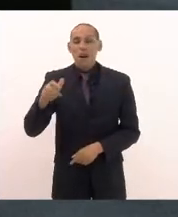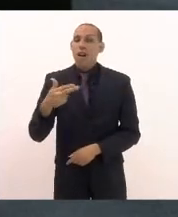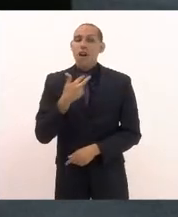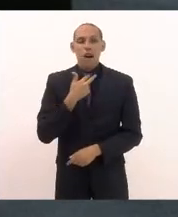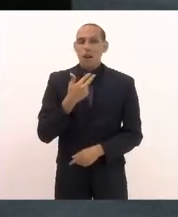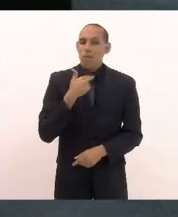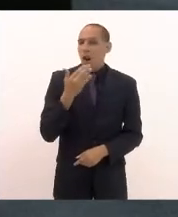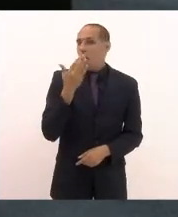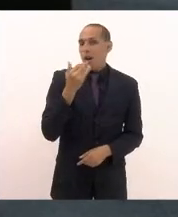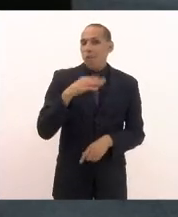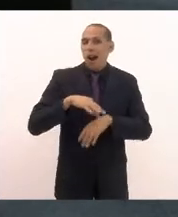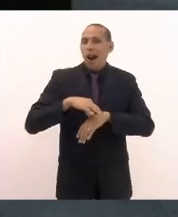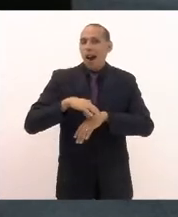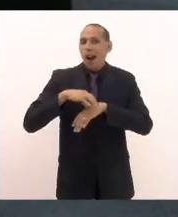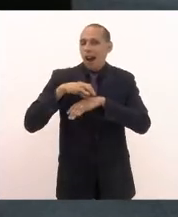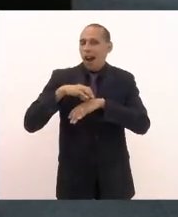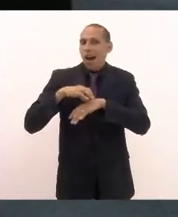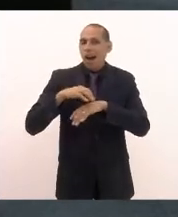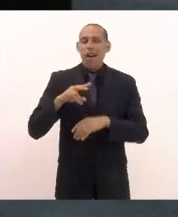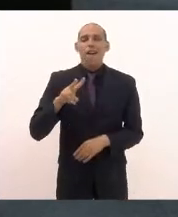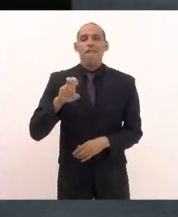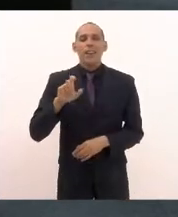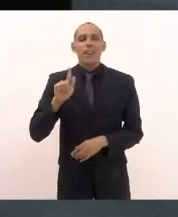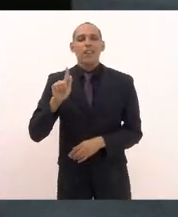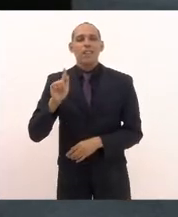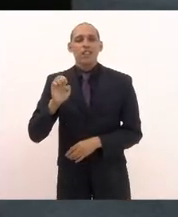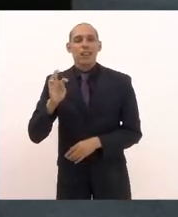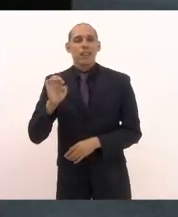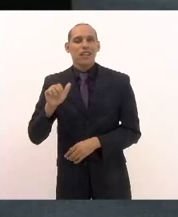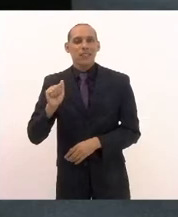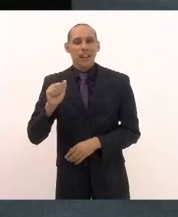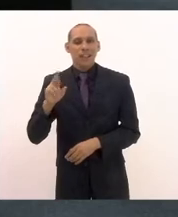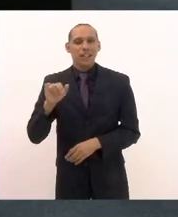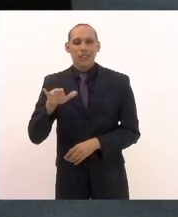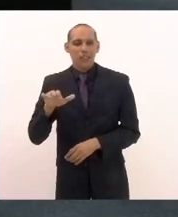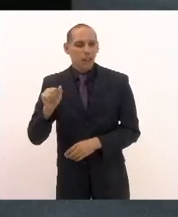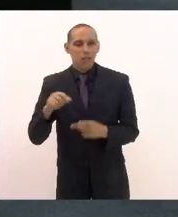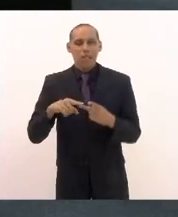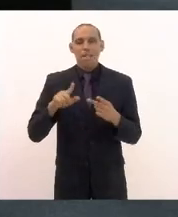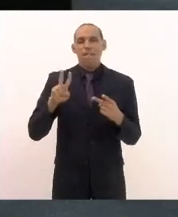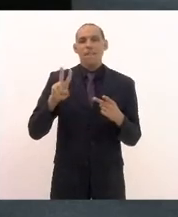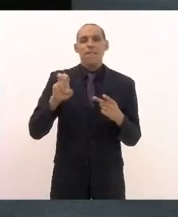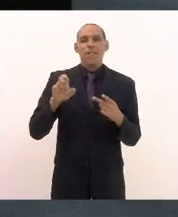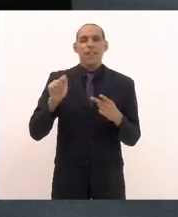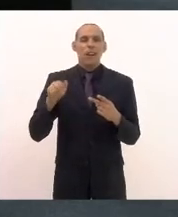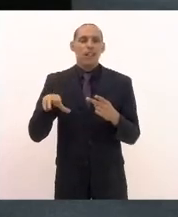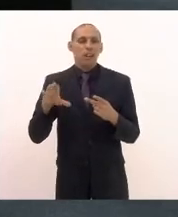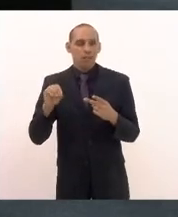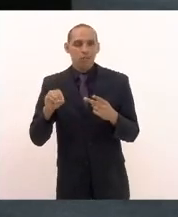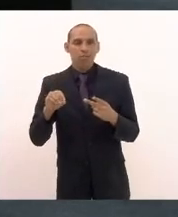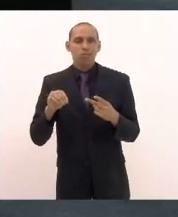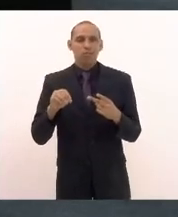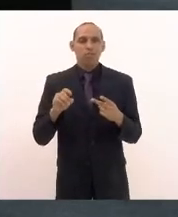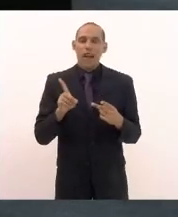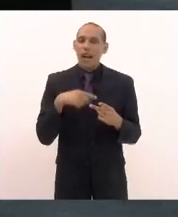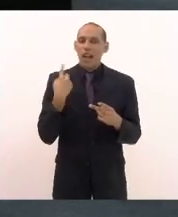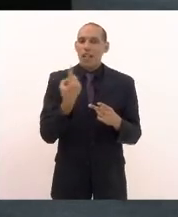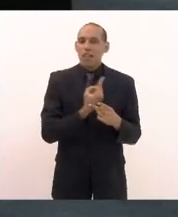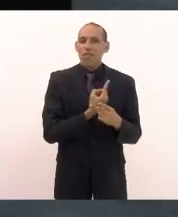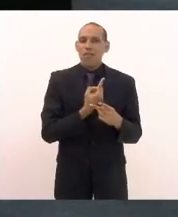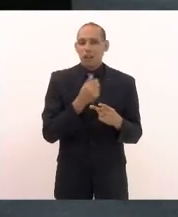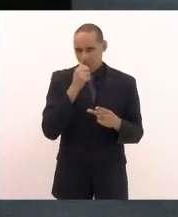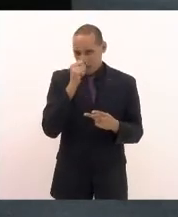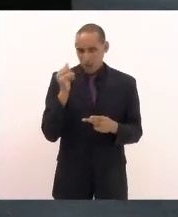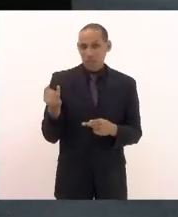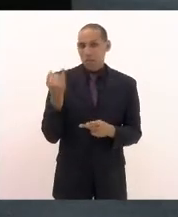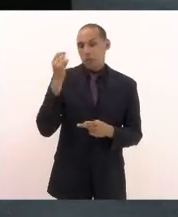proteína animal, os vegetarianos, os veganos, a gente tenha um passo importante